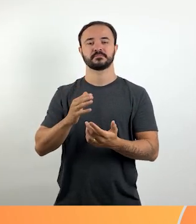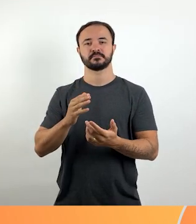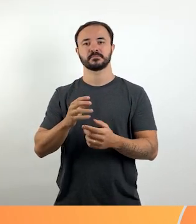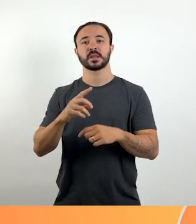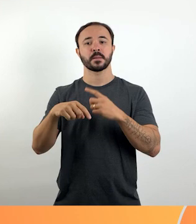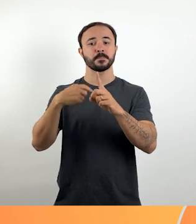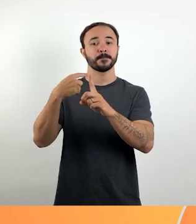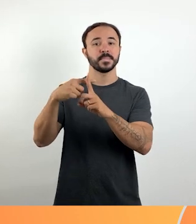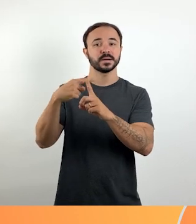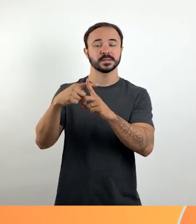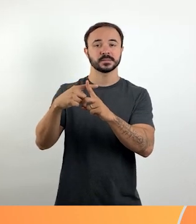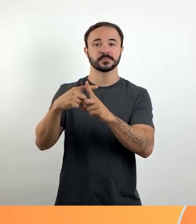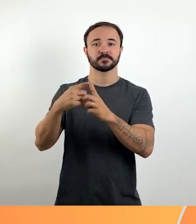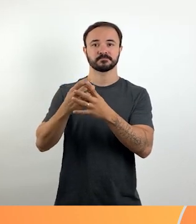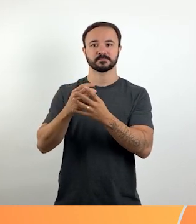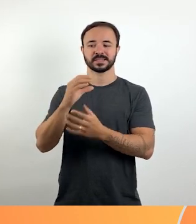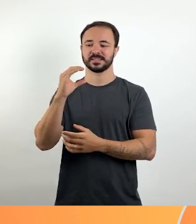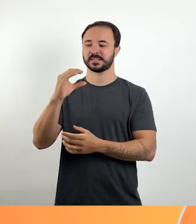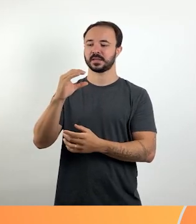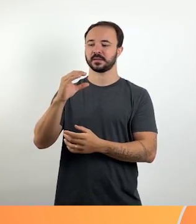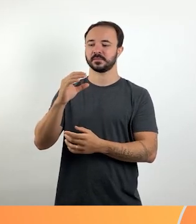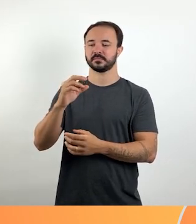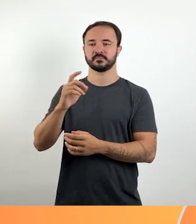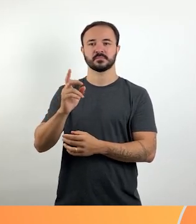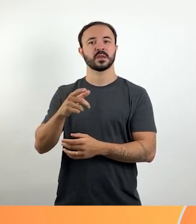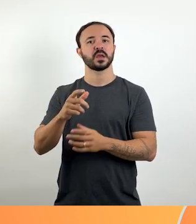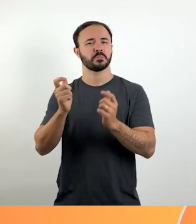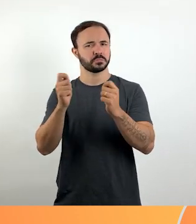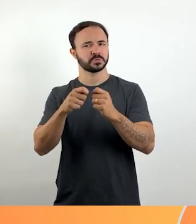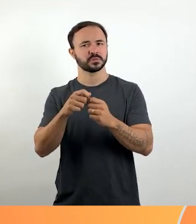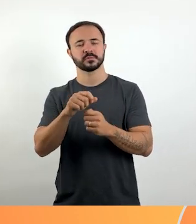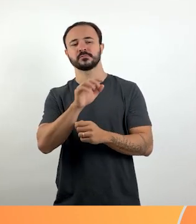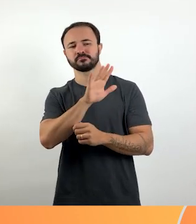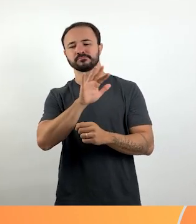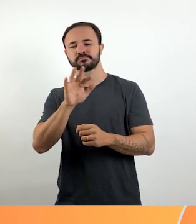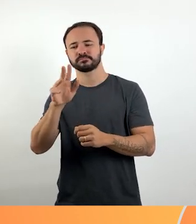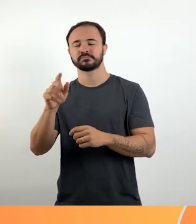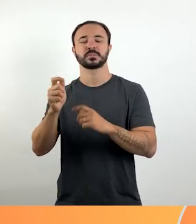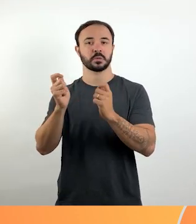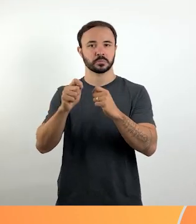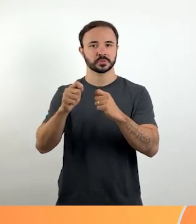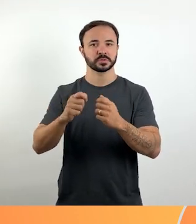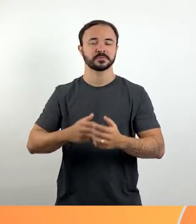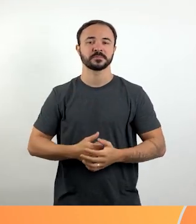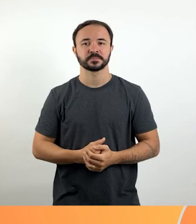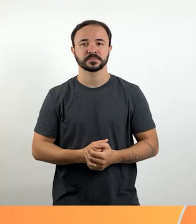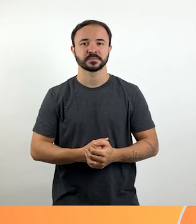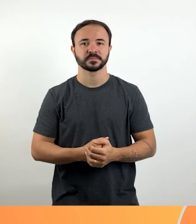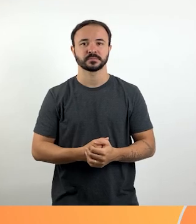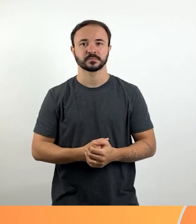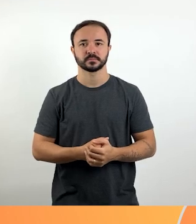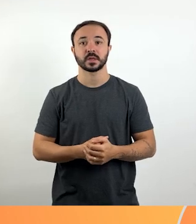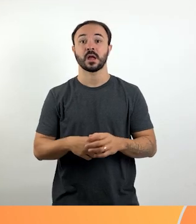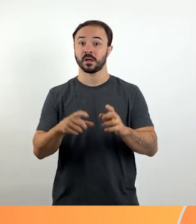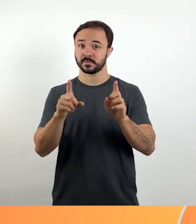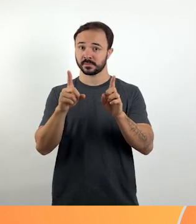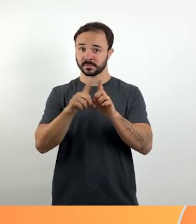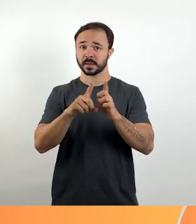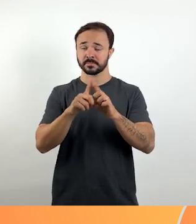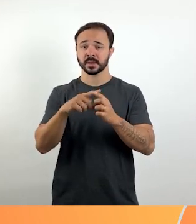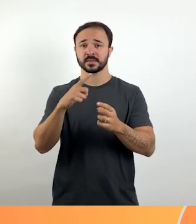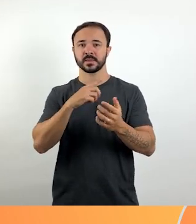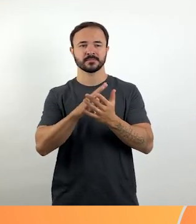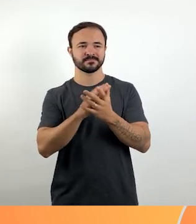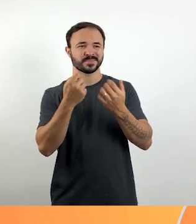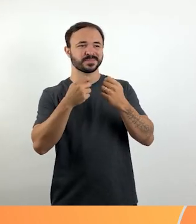mais C. Ele pode ser escrito assim também. E a gente sabe que basicamente o que a gente está procurando